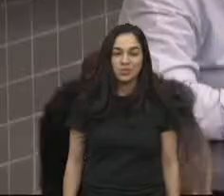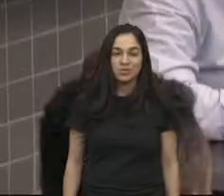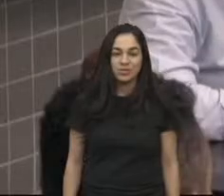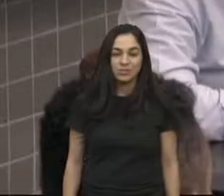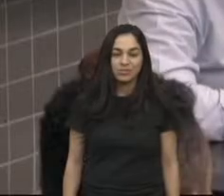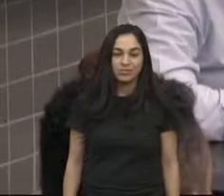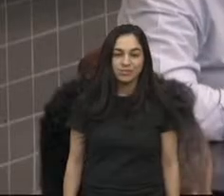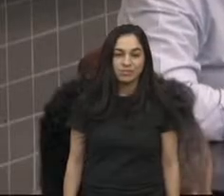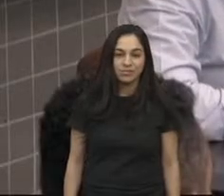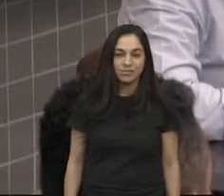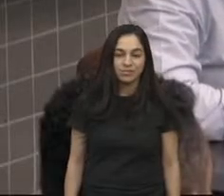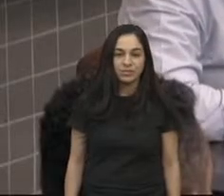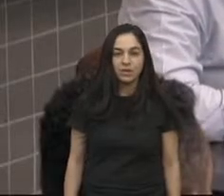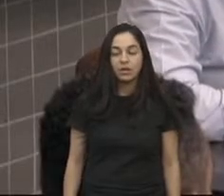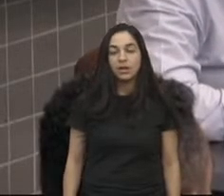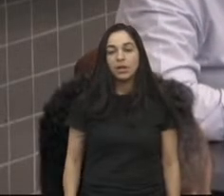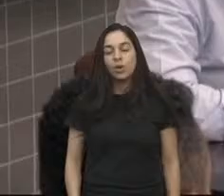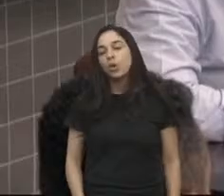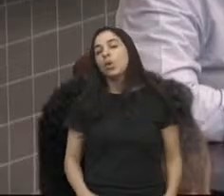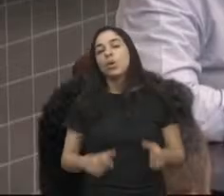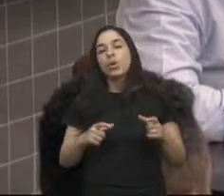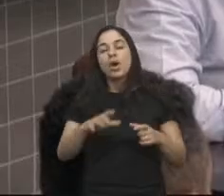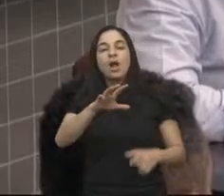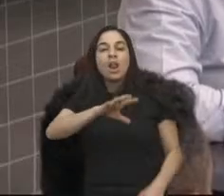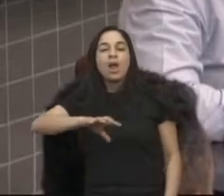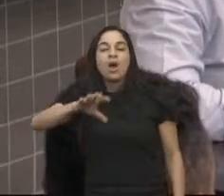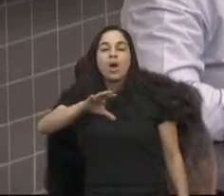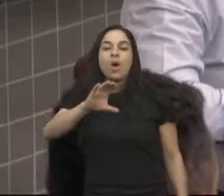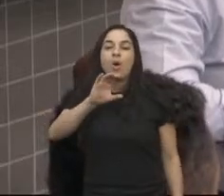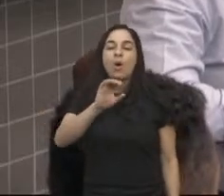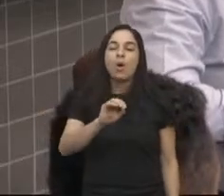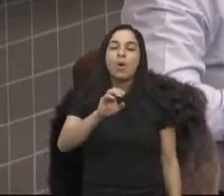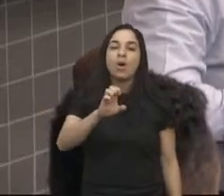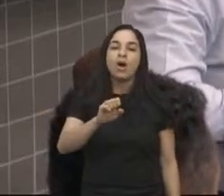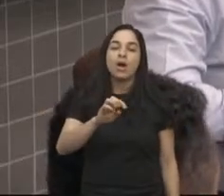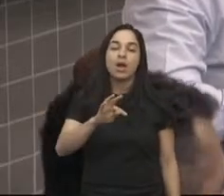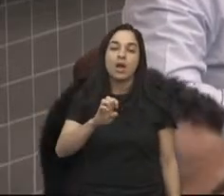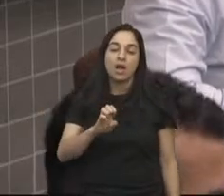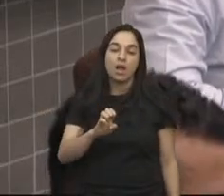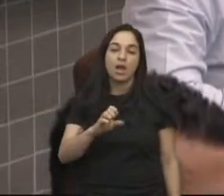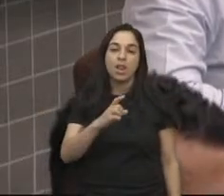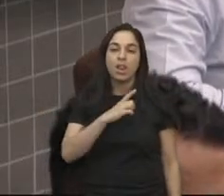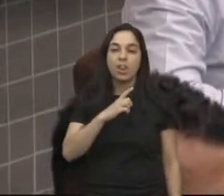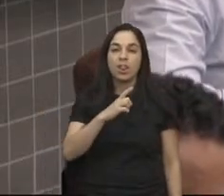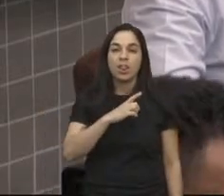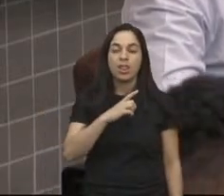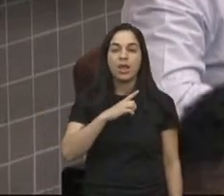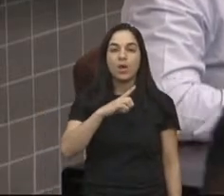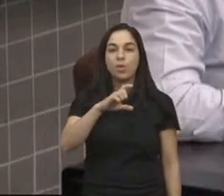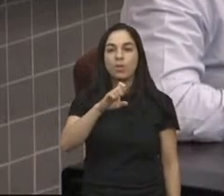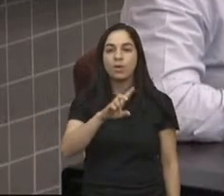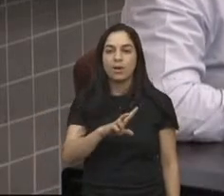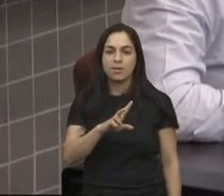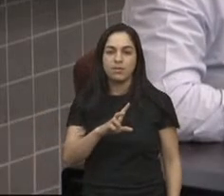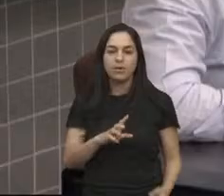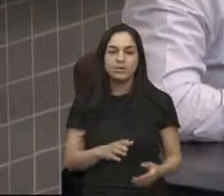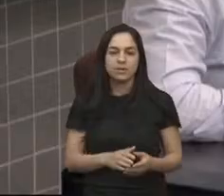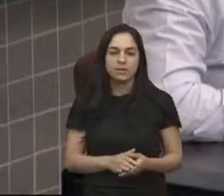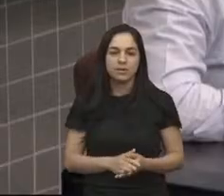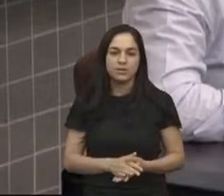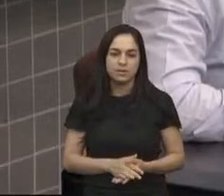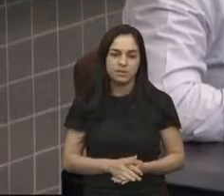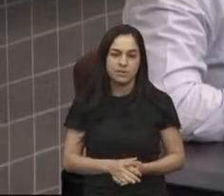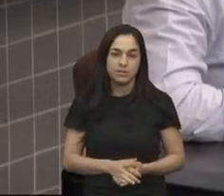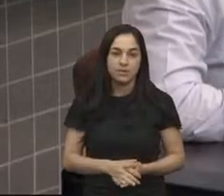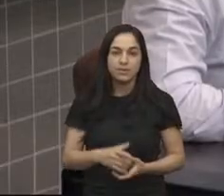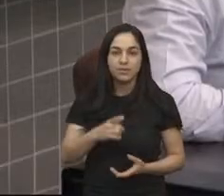Respondendo ele, a Zona Oeste, nós temos o leve lá do lado do SESI, o leve autos, a